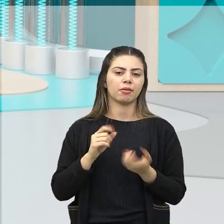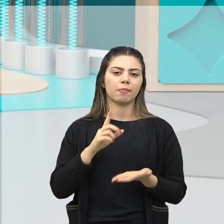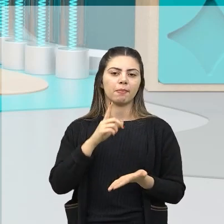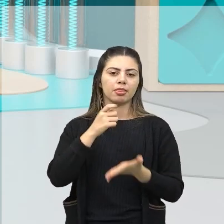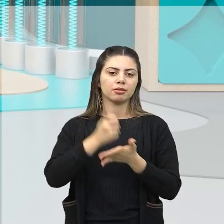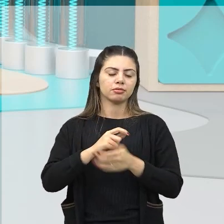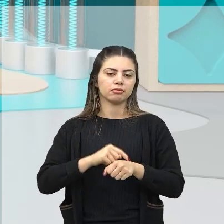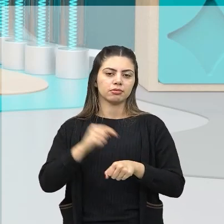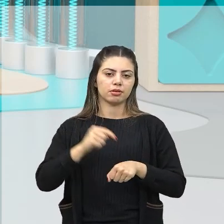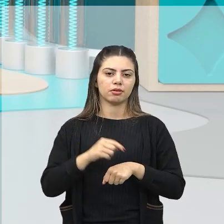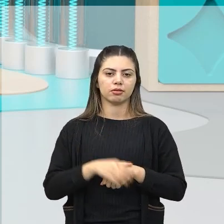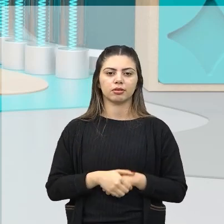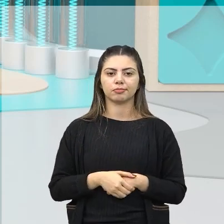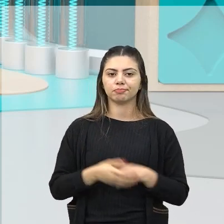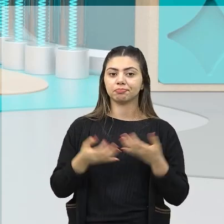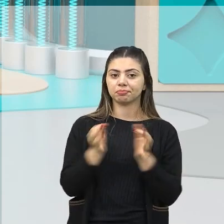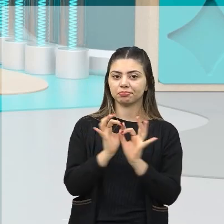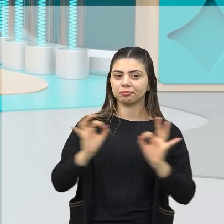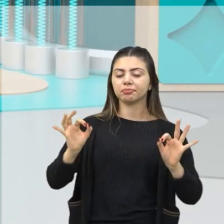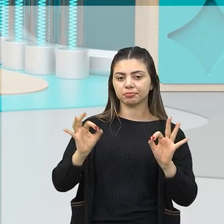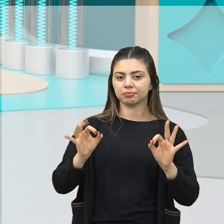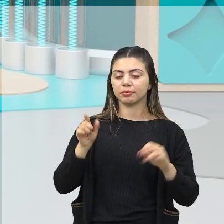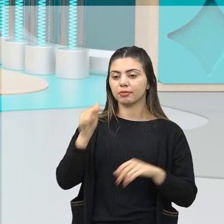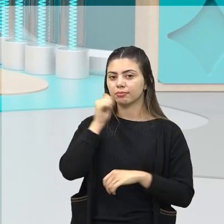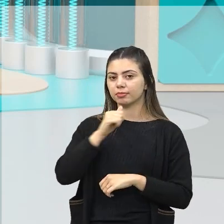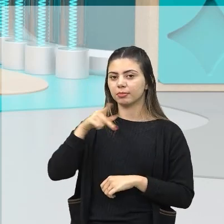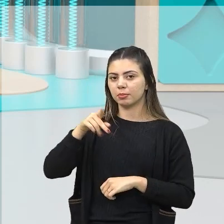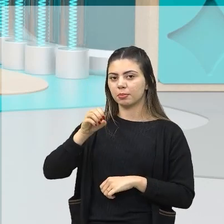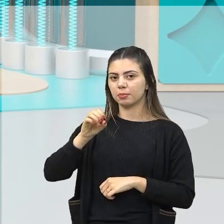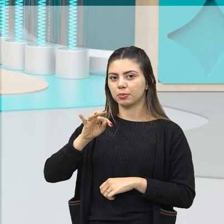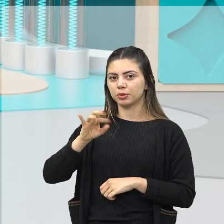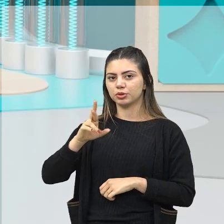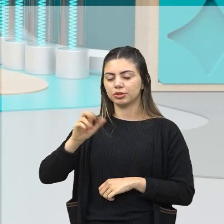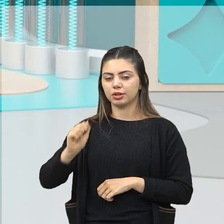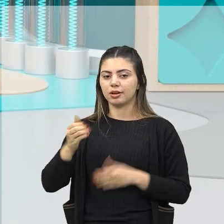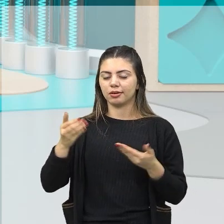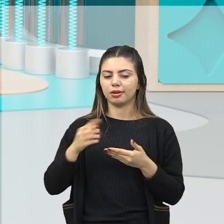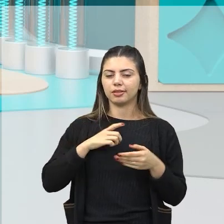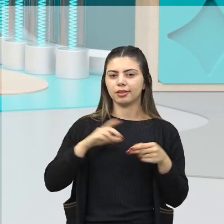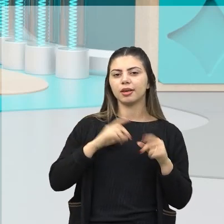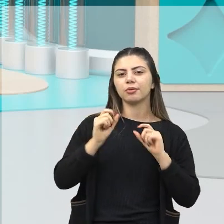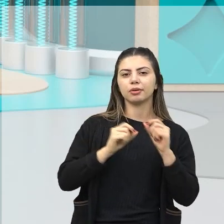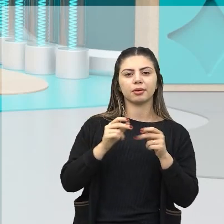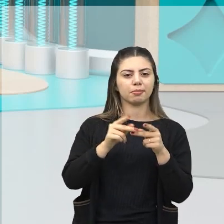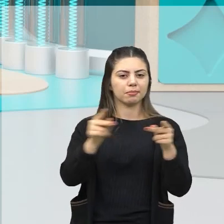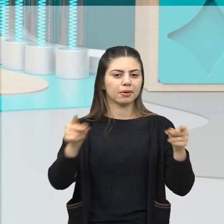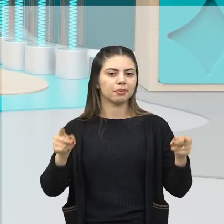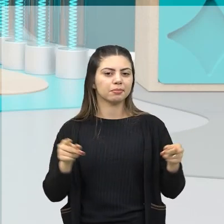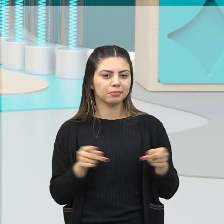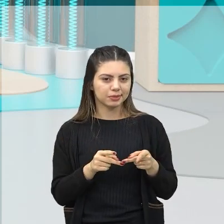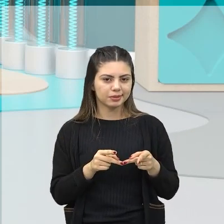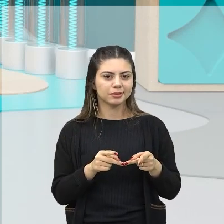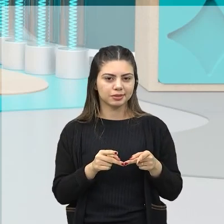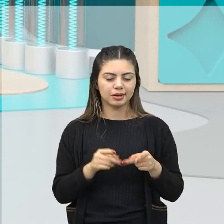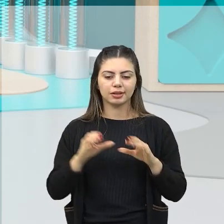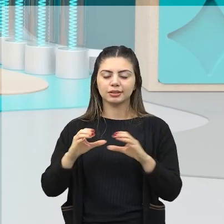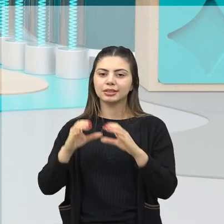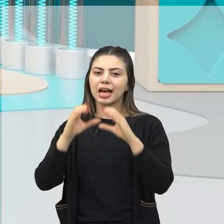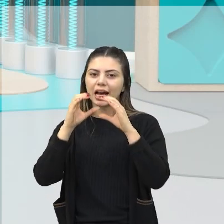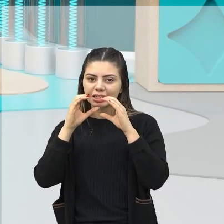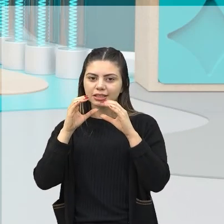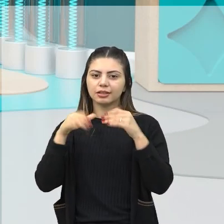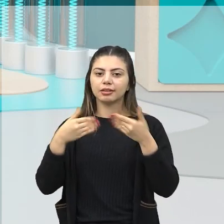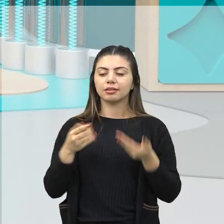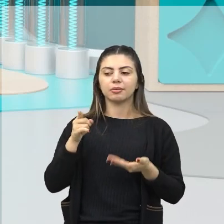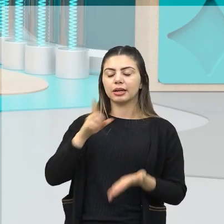vou comer esse sanduíche. Então, a Potira está aí com uma pizza e com um sanduíche. E na hora ali, uma decisão